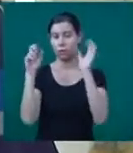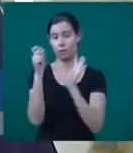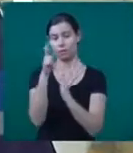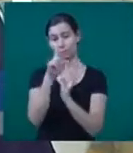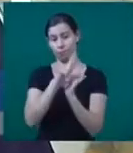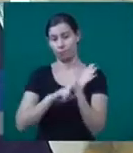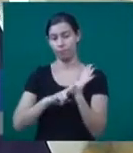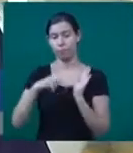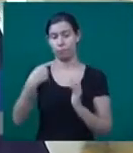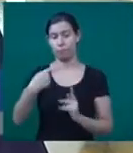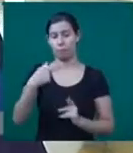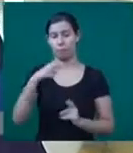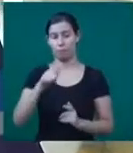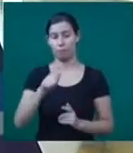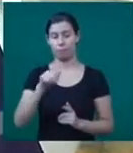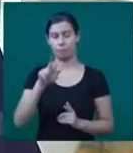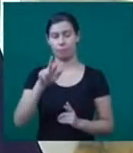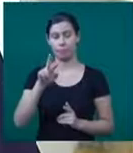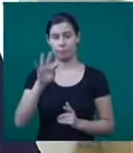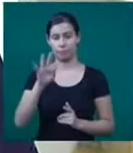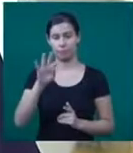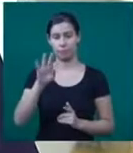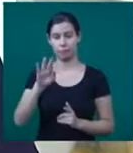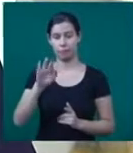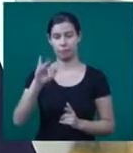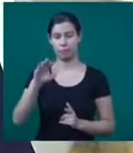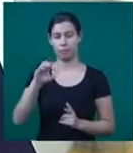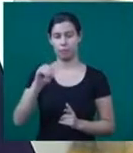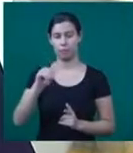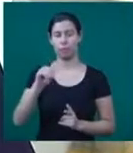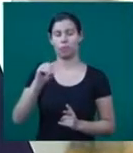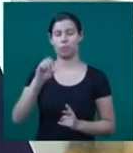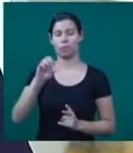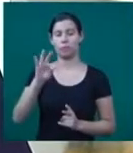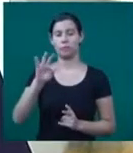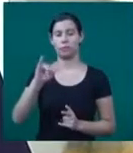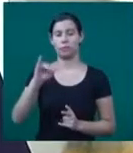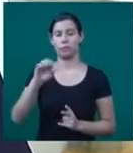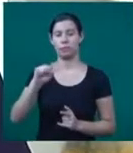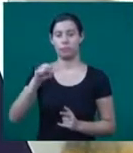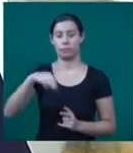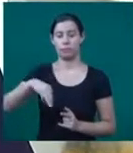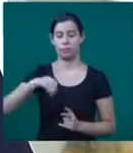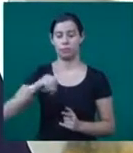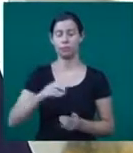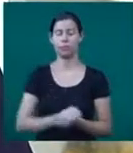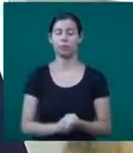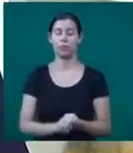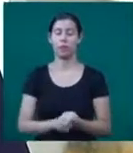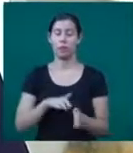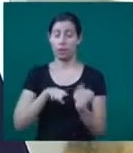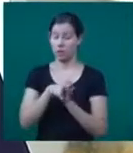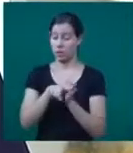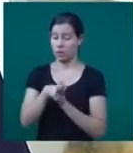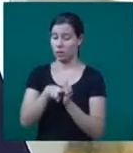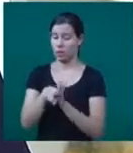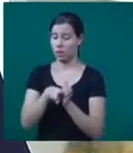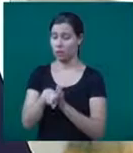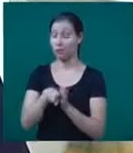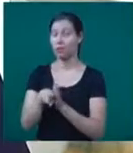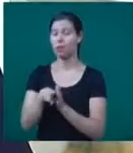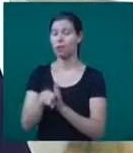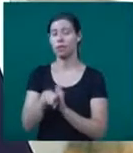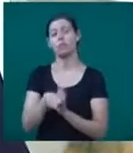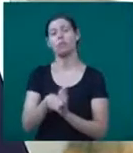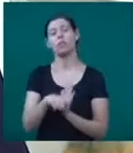de vários tópicos dentro desse tema e preparando bastante, porque é mais